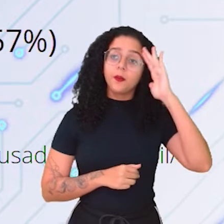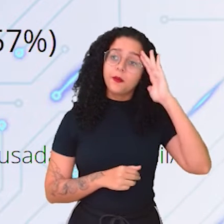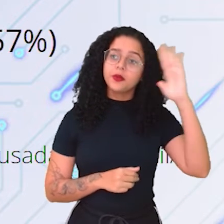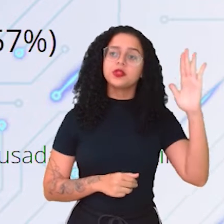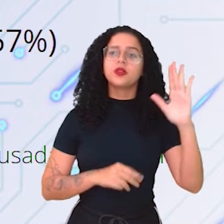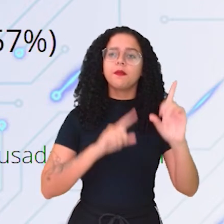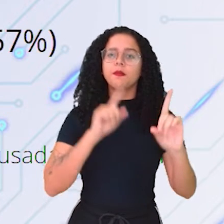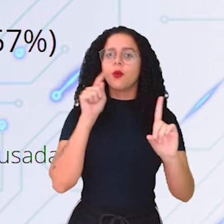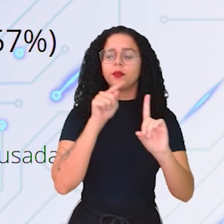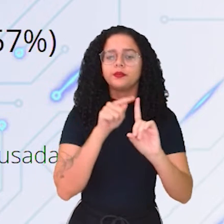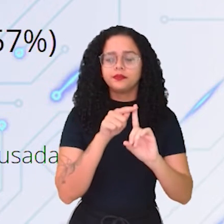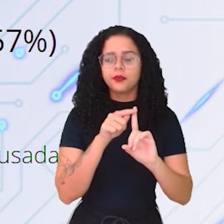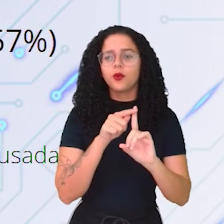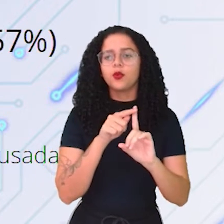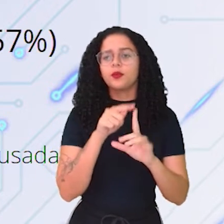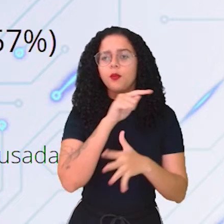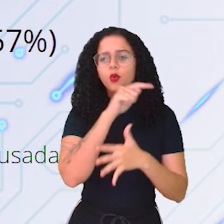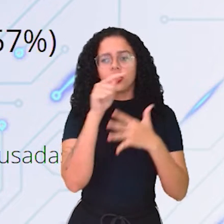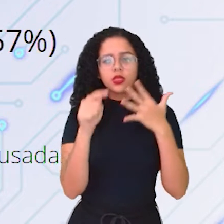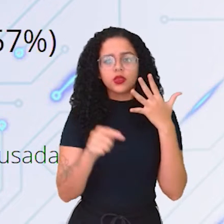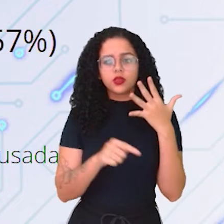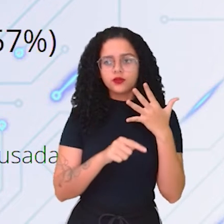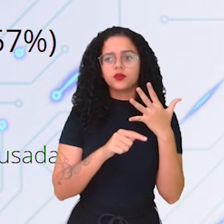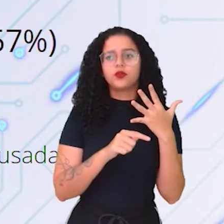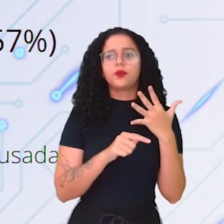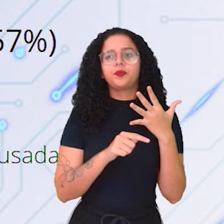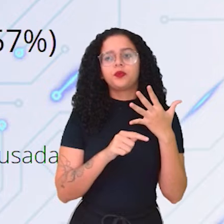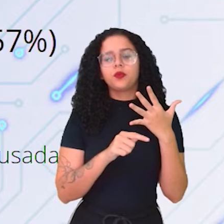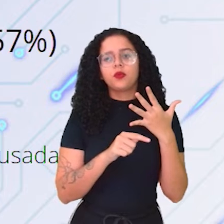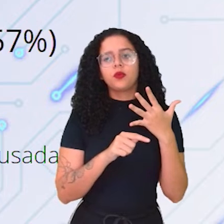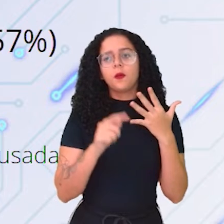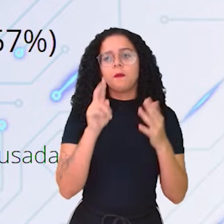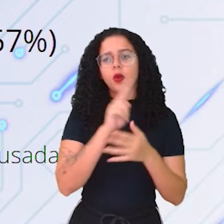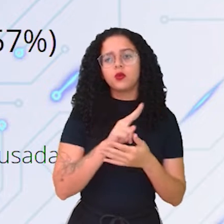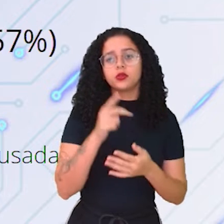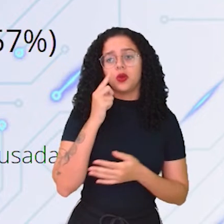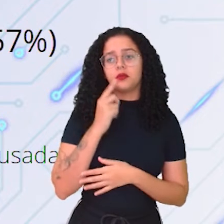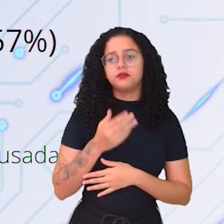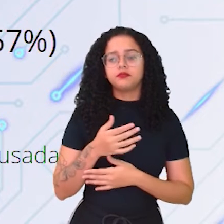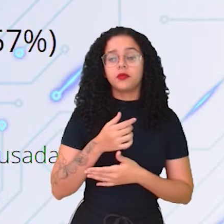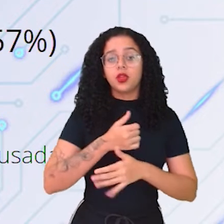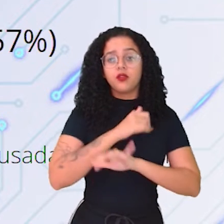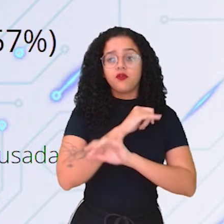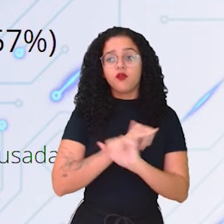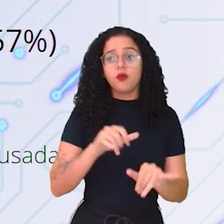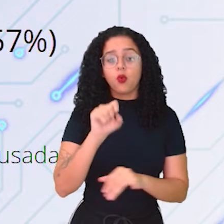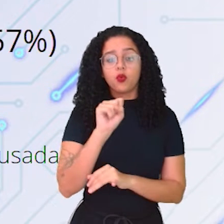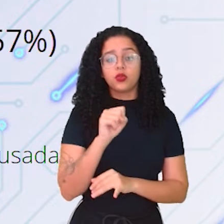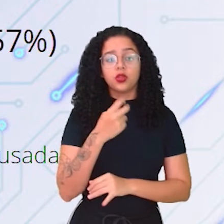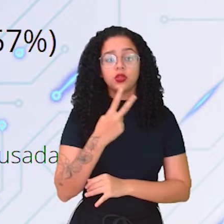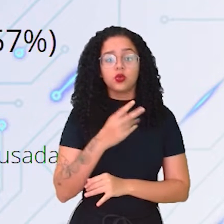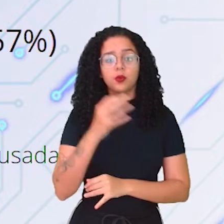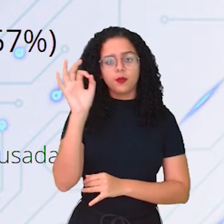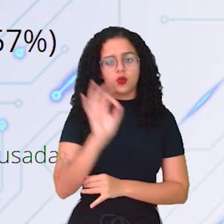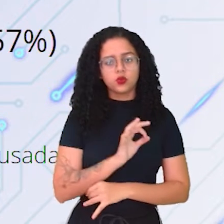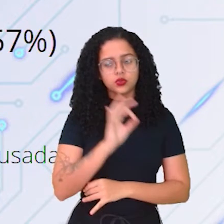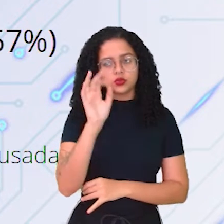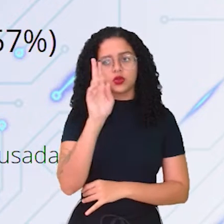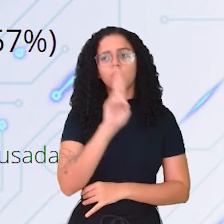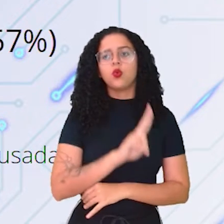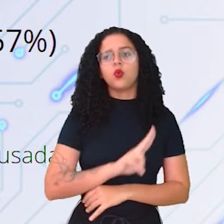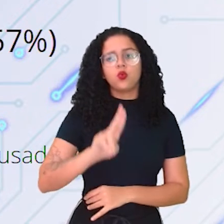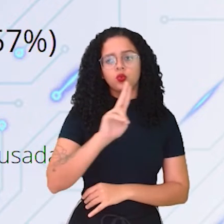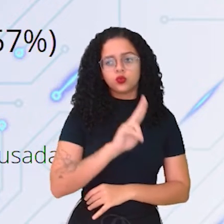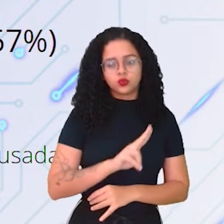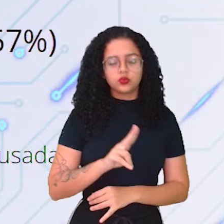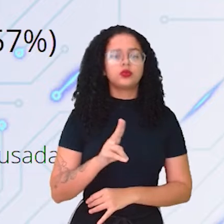motivos para usá-lo, destacam-se as informações. 82% utiliza